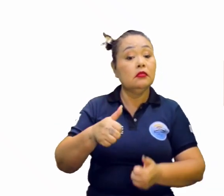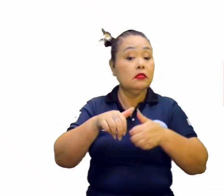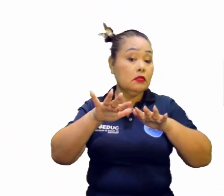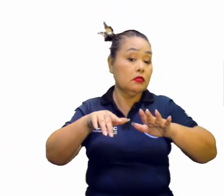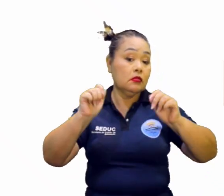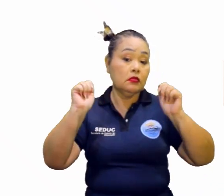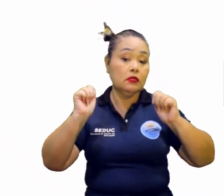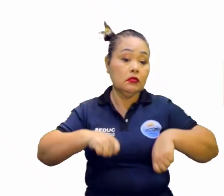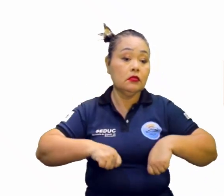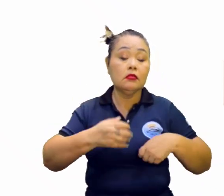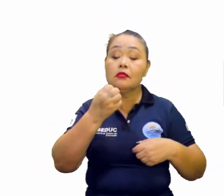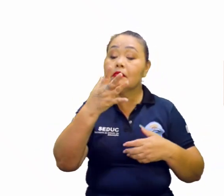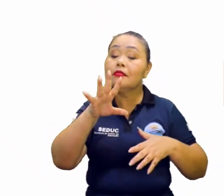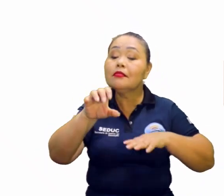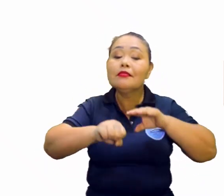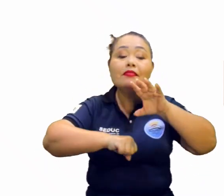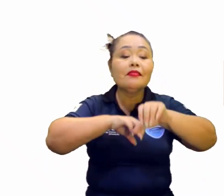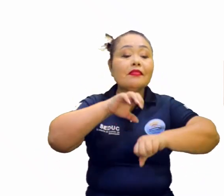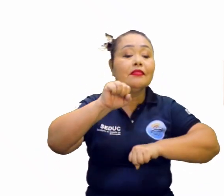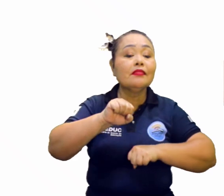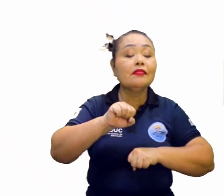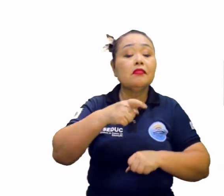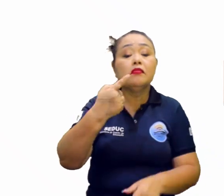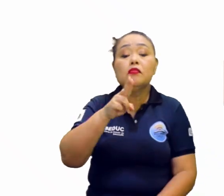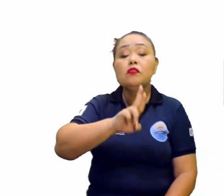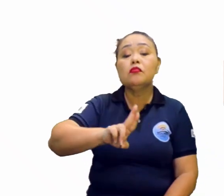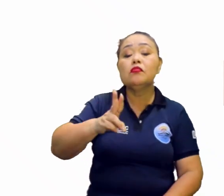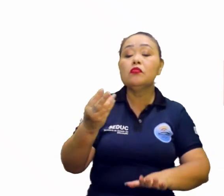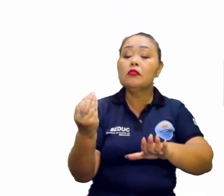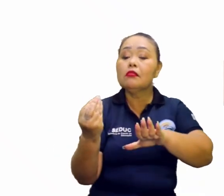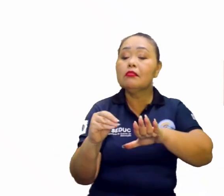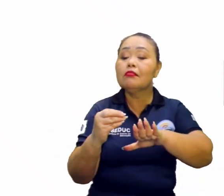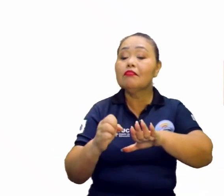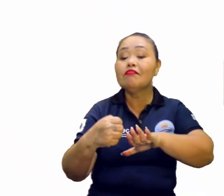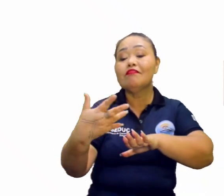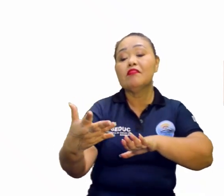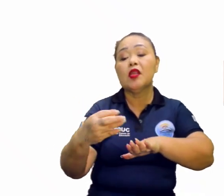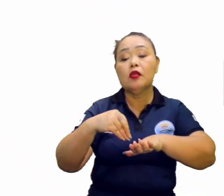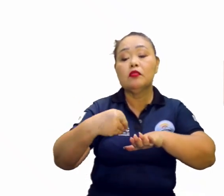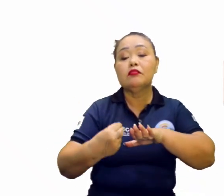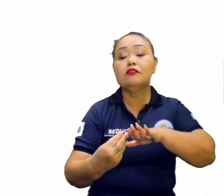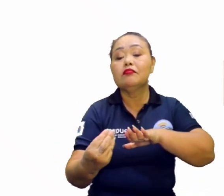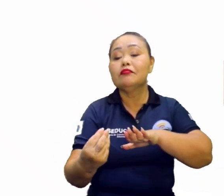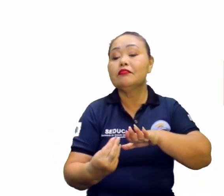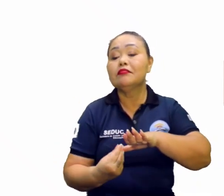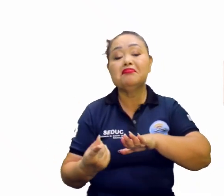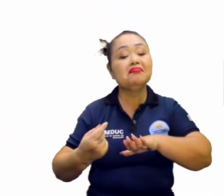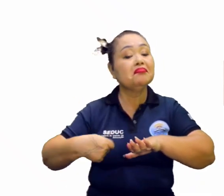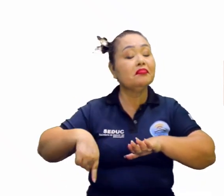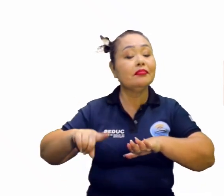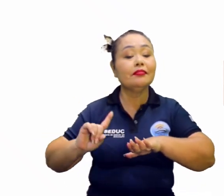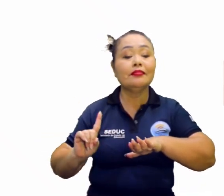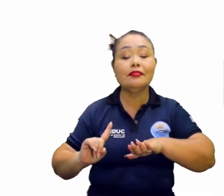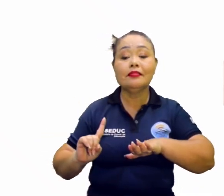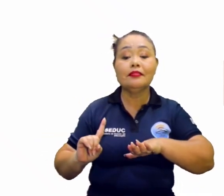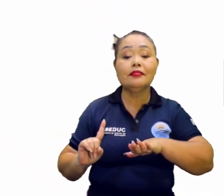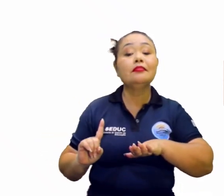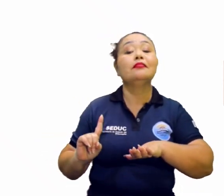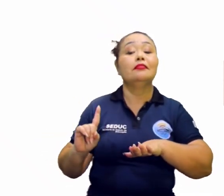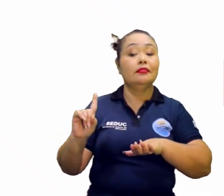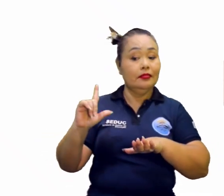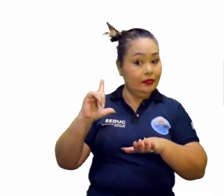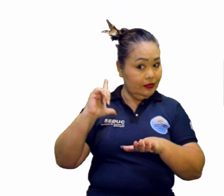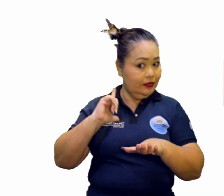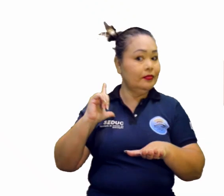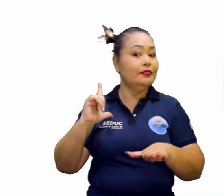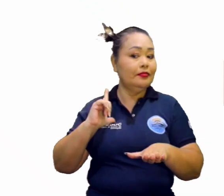boas colheitas sem o uso de insumos. Exatamente. Professor, isso não existe. Existe,